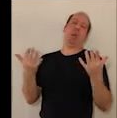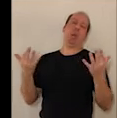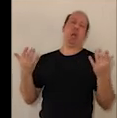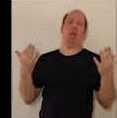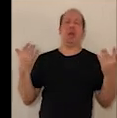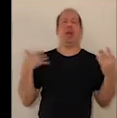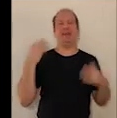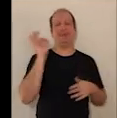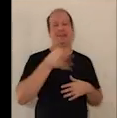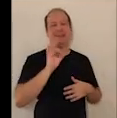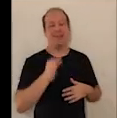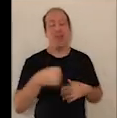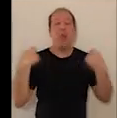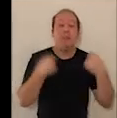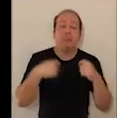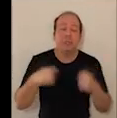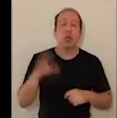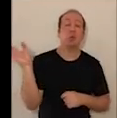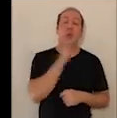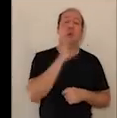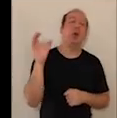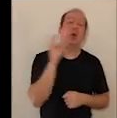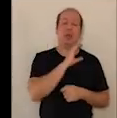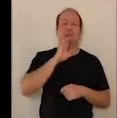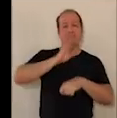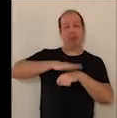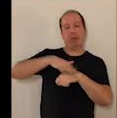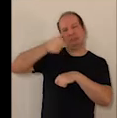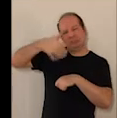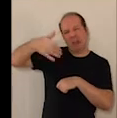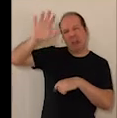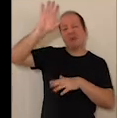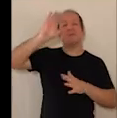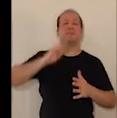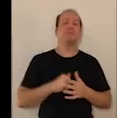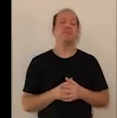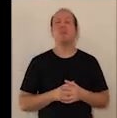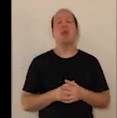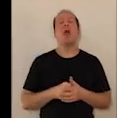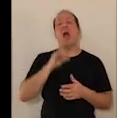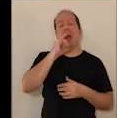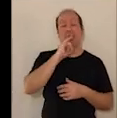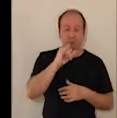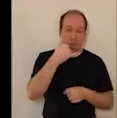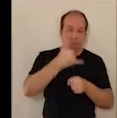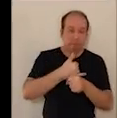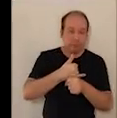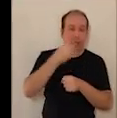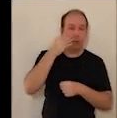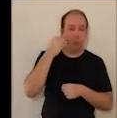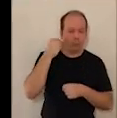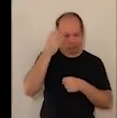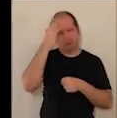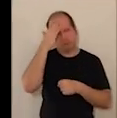Eu preciso correr para desbancar o merceiro. Ah, diga a Messer Volpone que... Já sei,